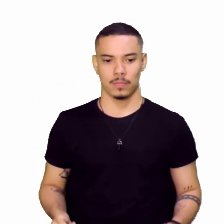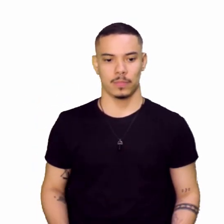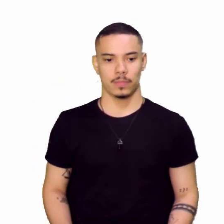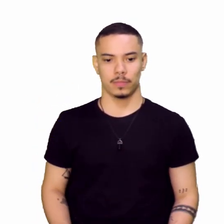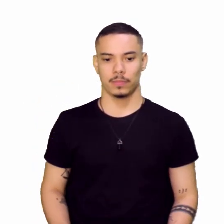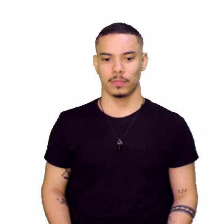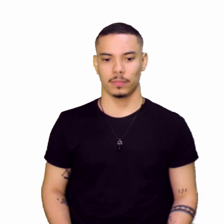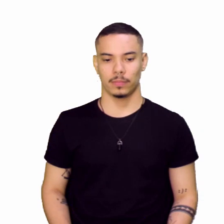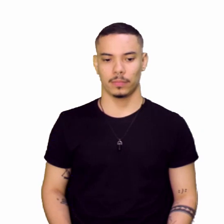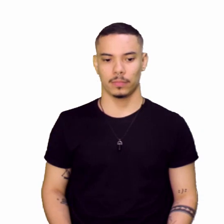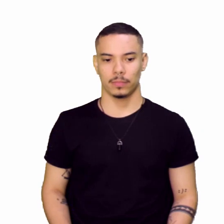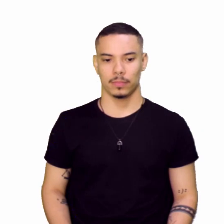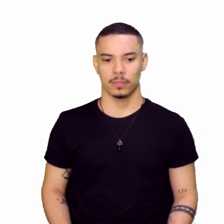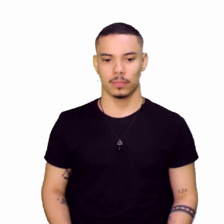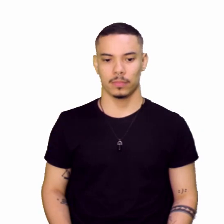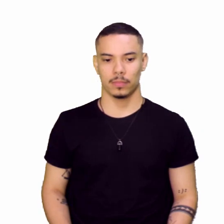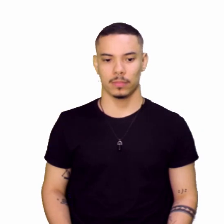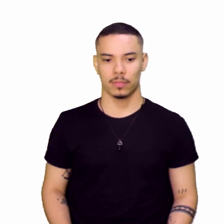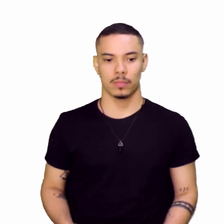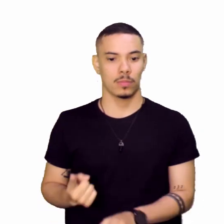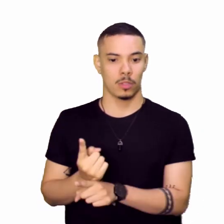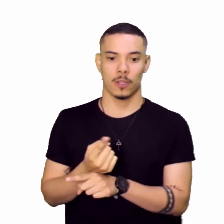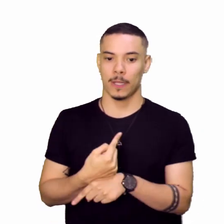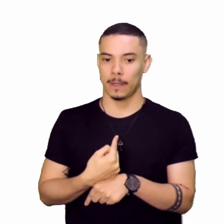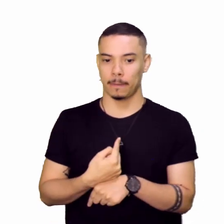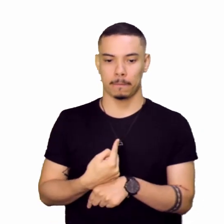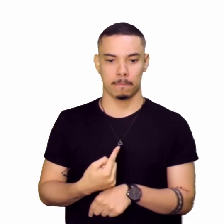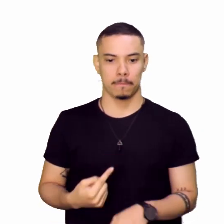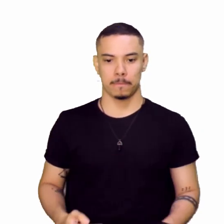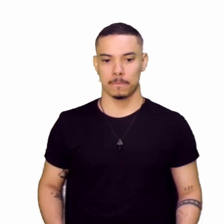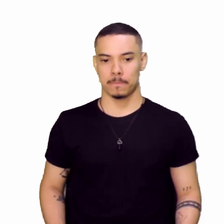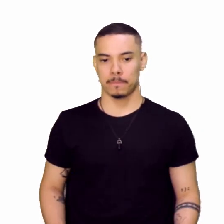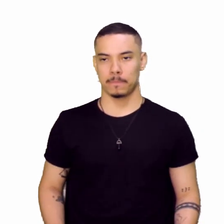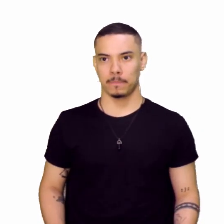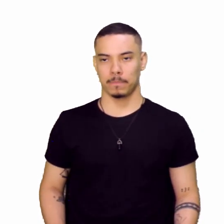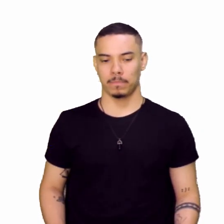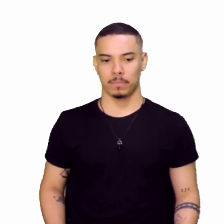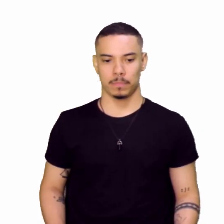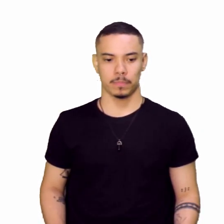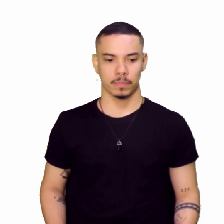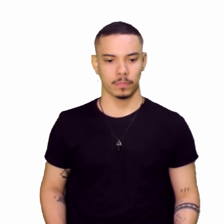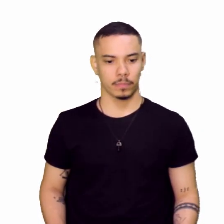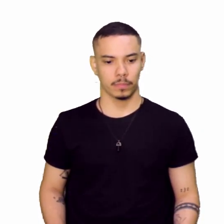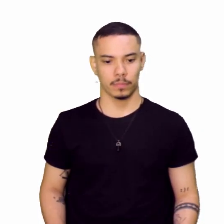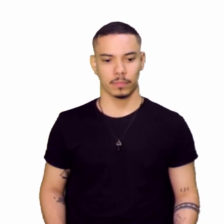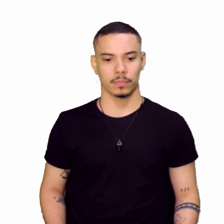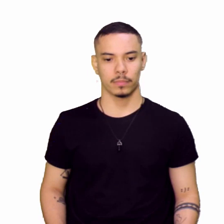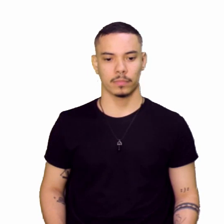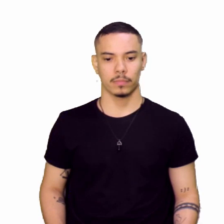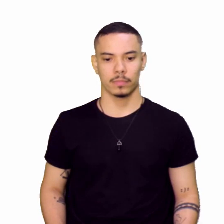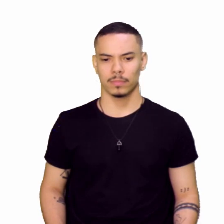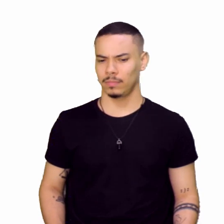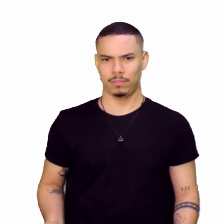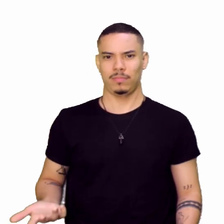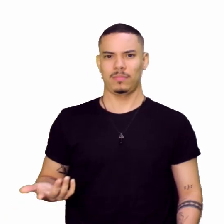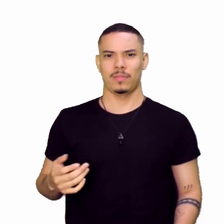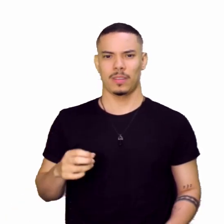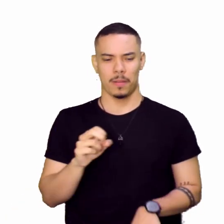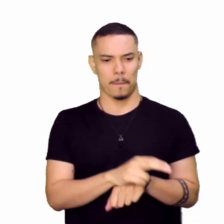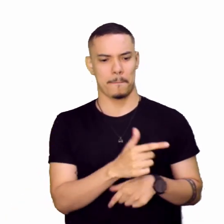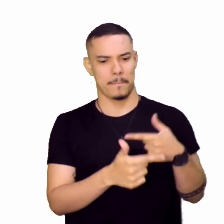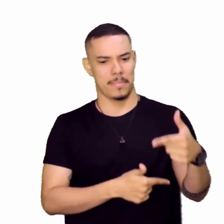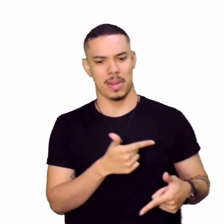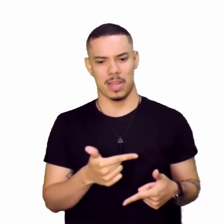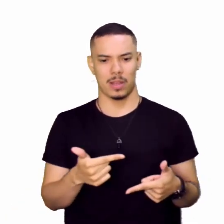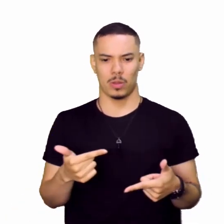ó esse está ao contrário esse também emprego e olha aí